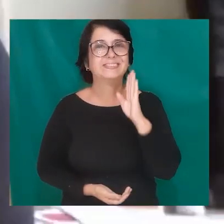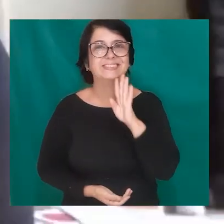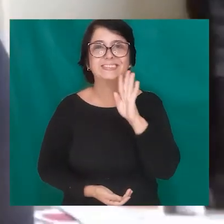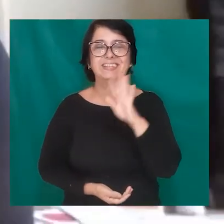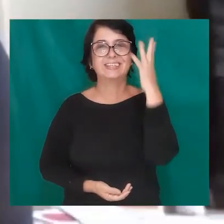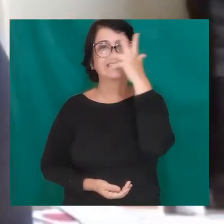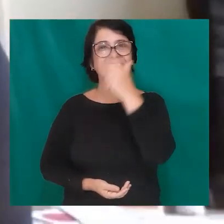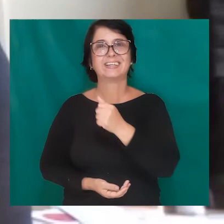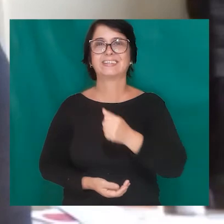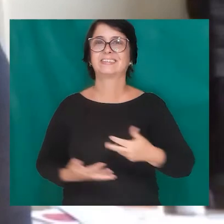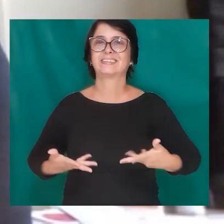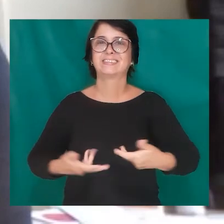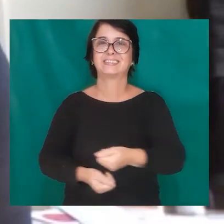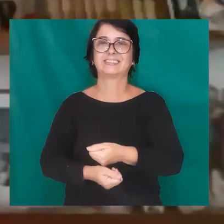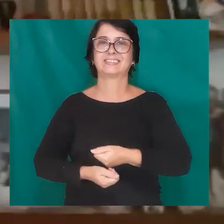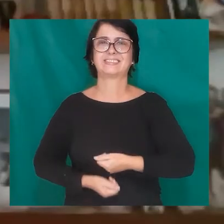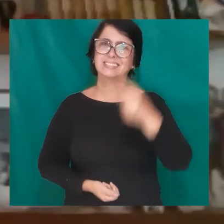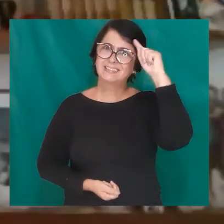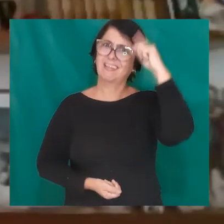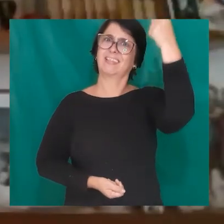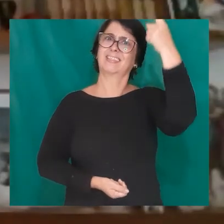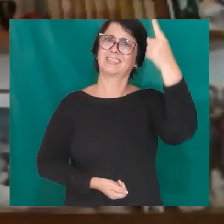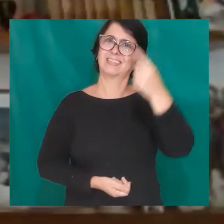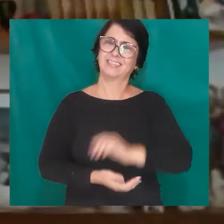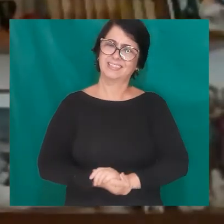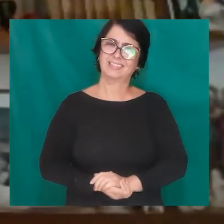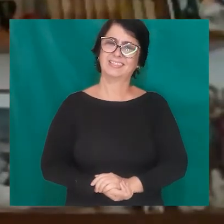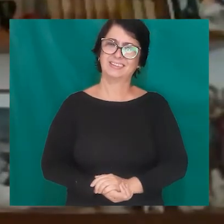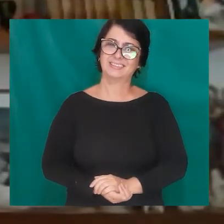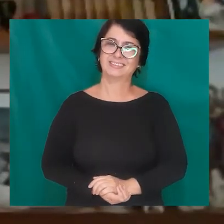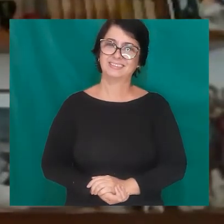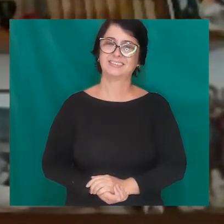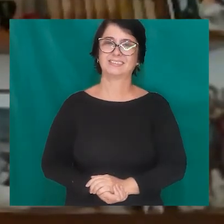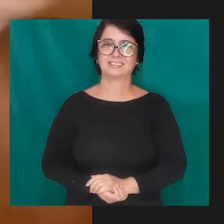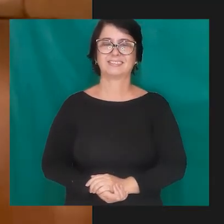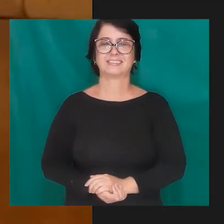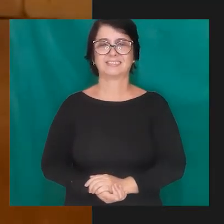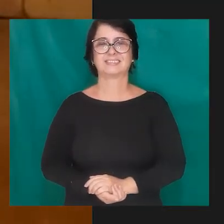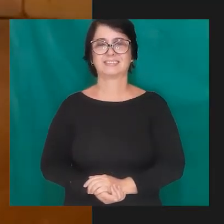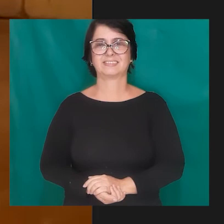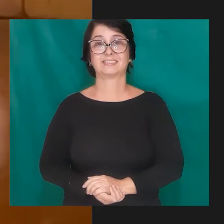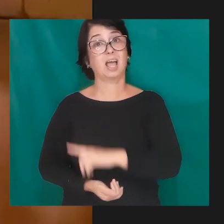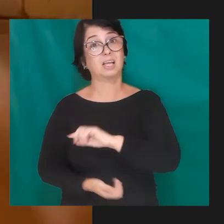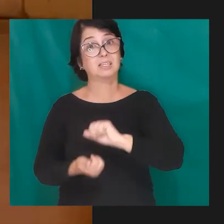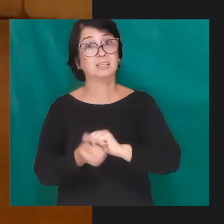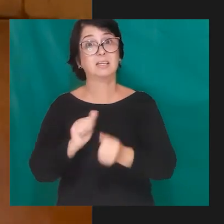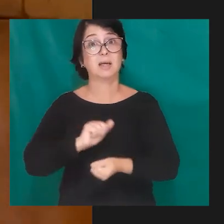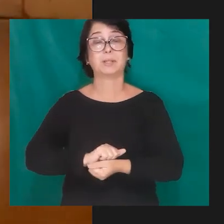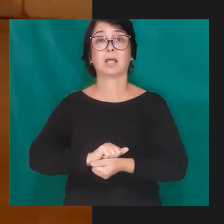que fantástico. Que beleza, que ideia. E aí, então, isso é claro, isso é um instrumento para o deficiente